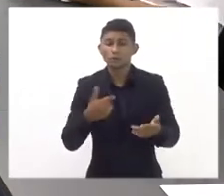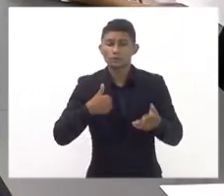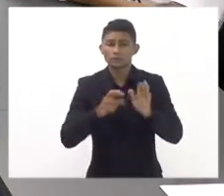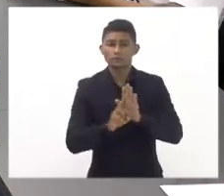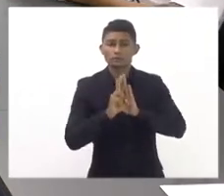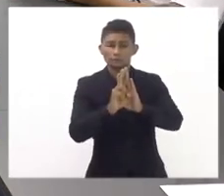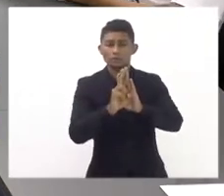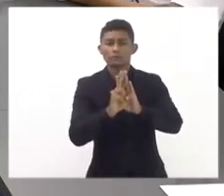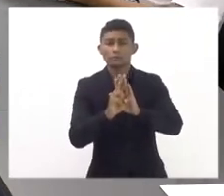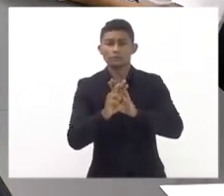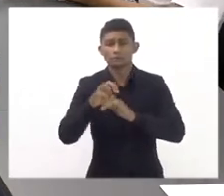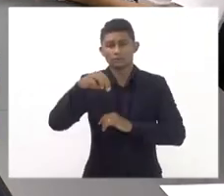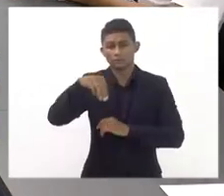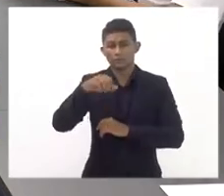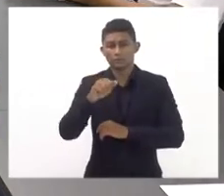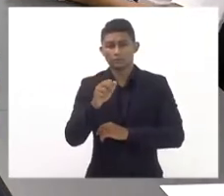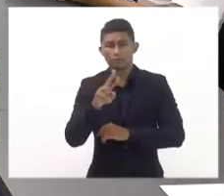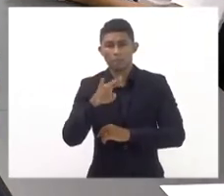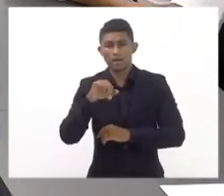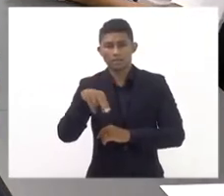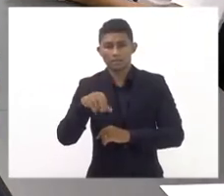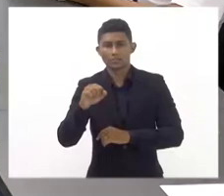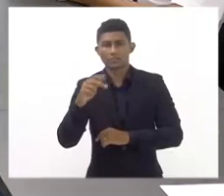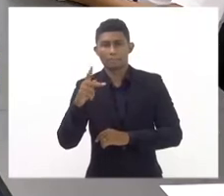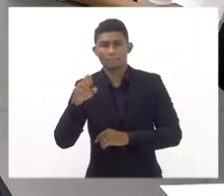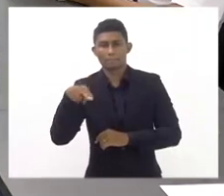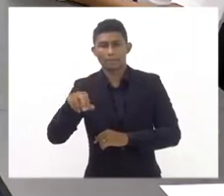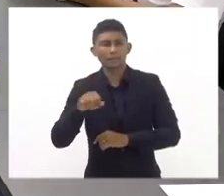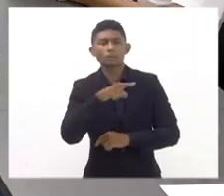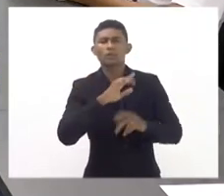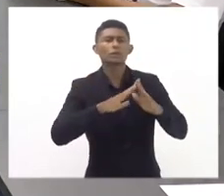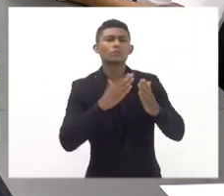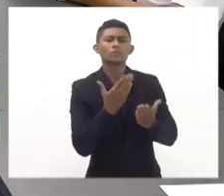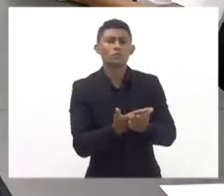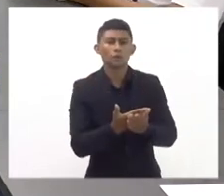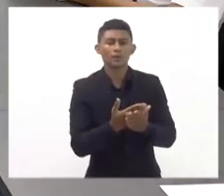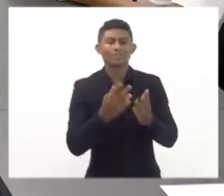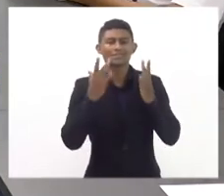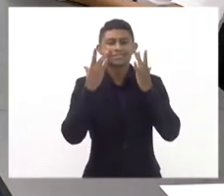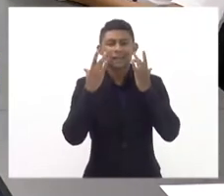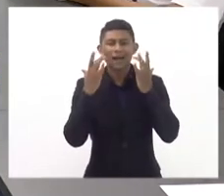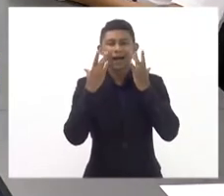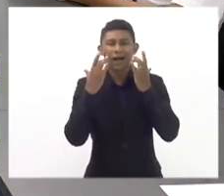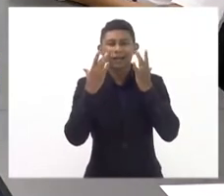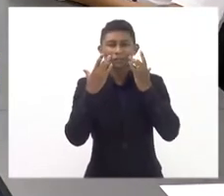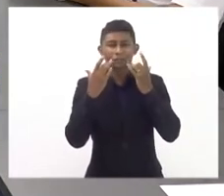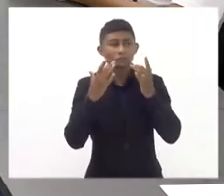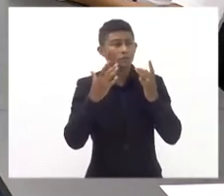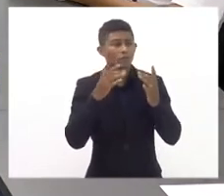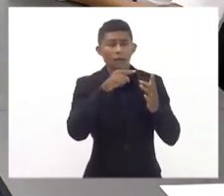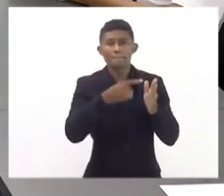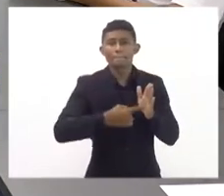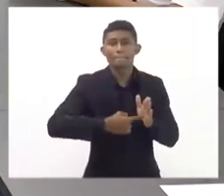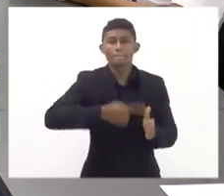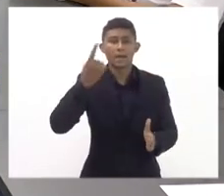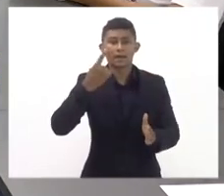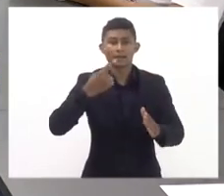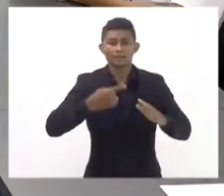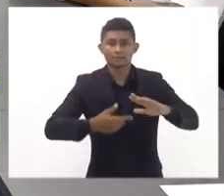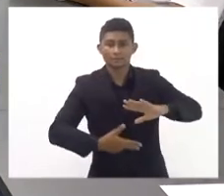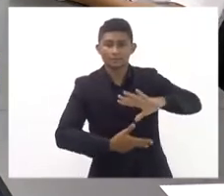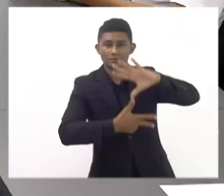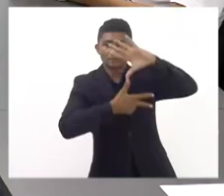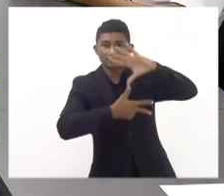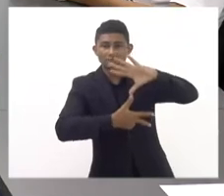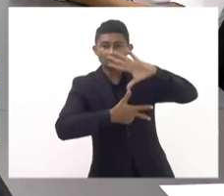Pena, que é uma escola de teatro. É a primeira, a mais antiga da América Latina. Então, a gente tem mais de 100 anos